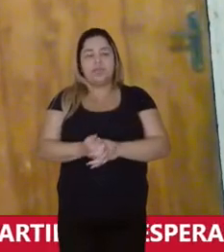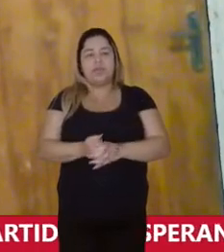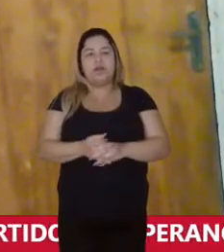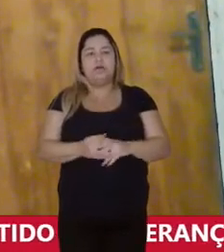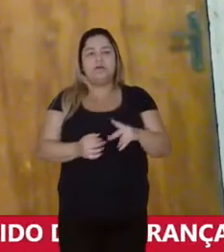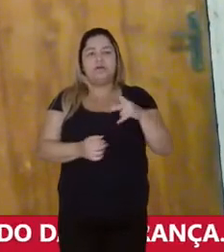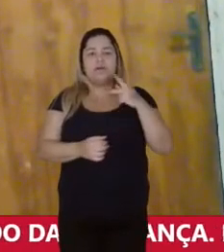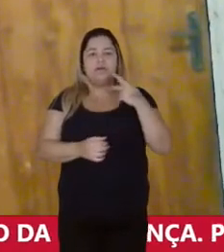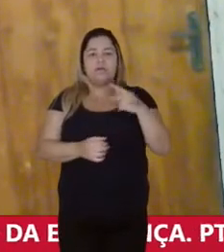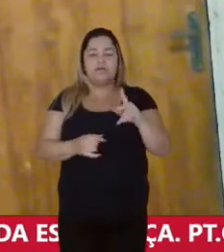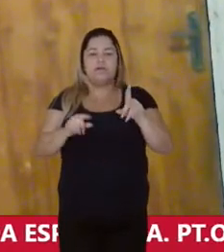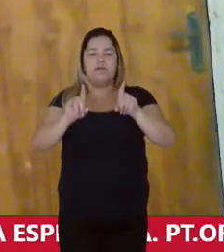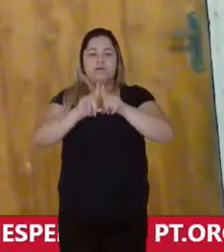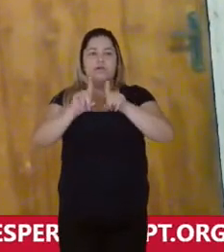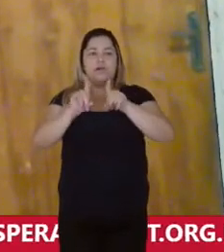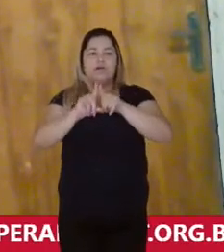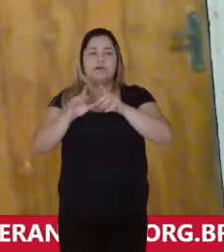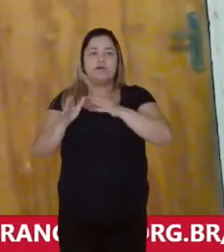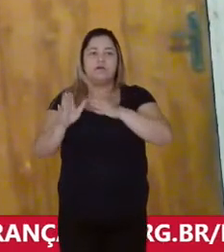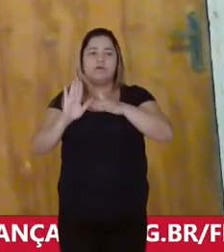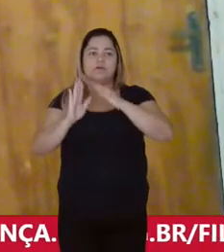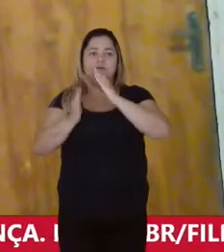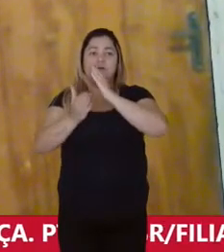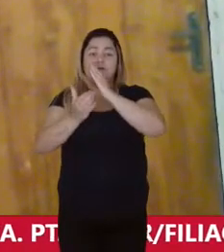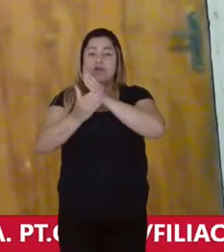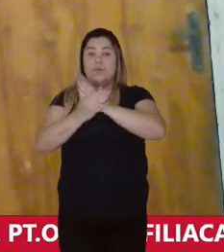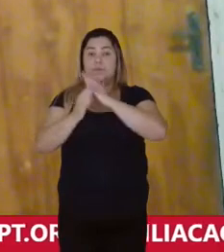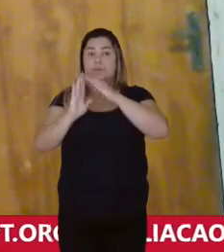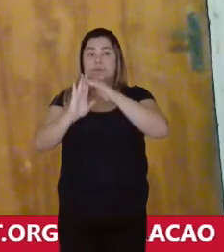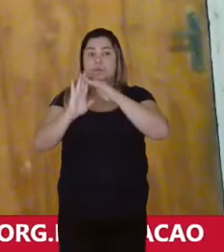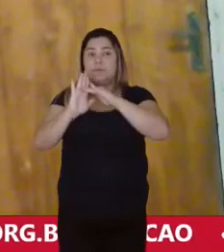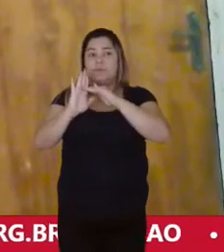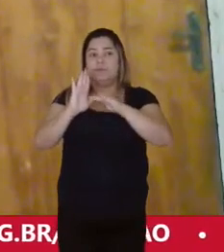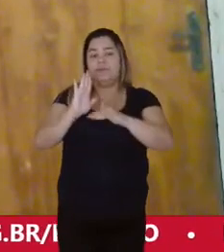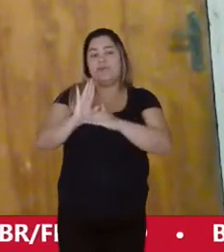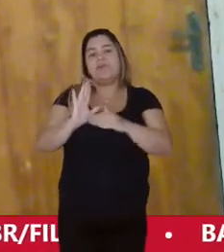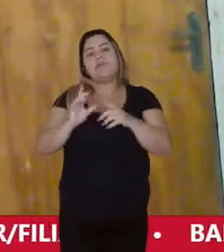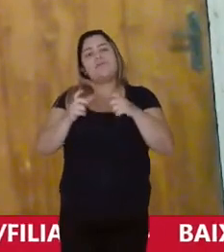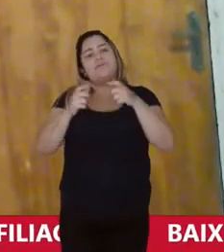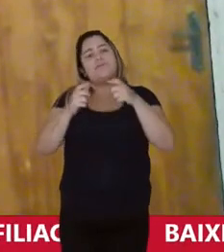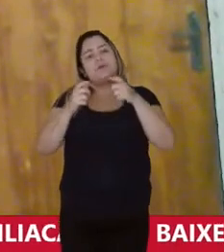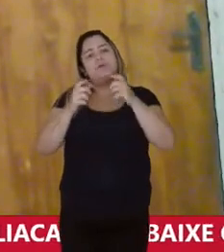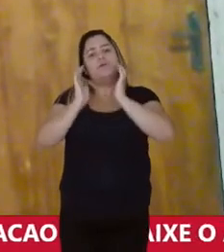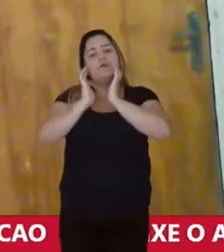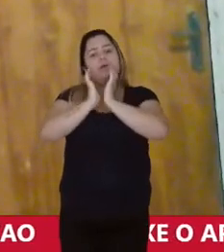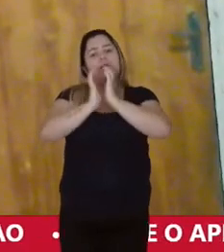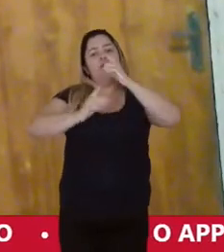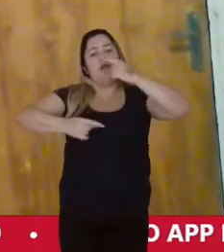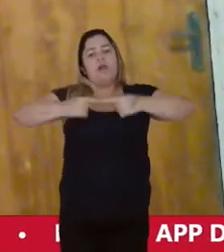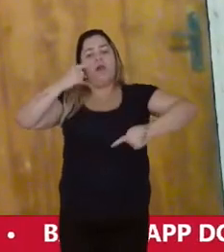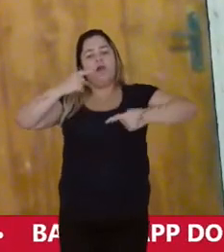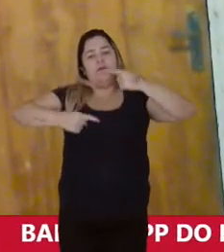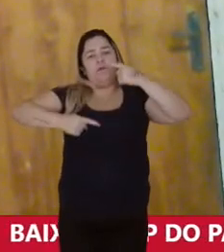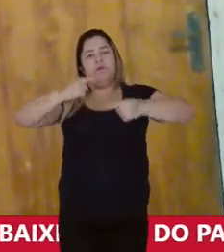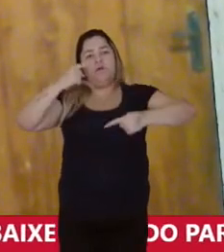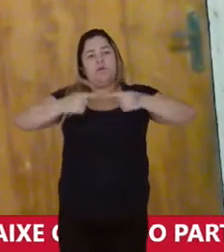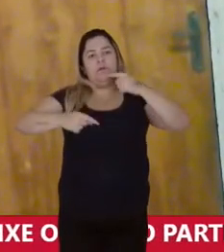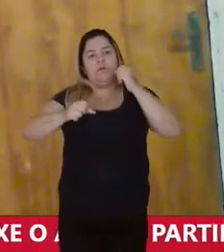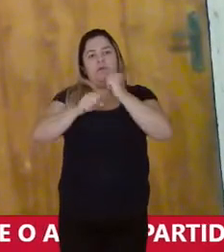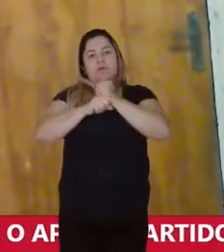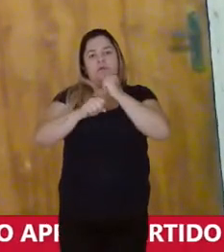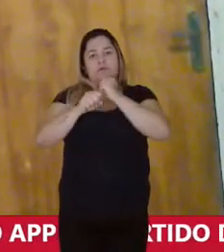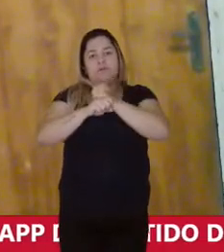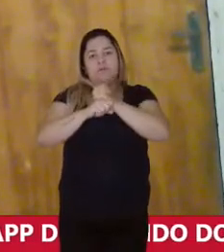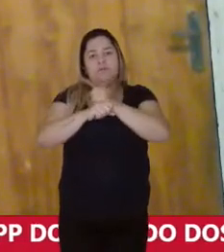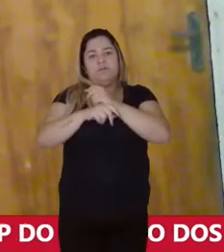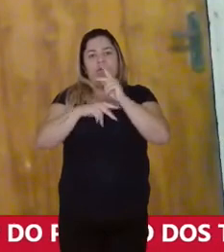suas direções, né, do seu processo organizativo, né, um núcleo específico, né, de debate, de construção política para essa